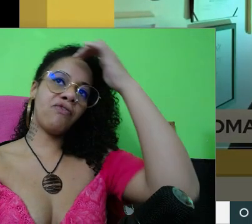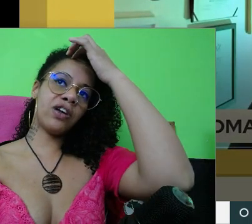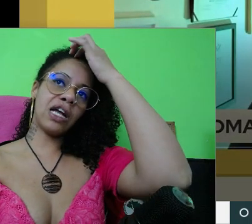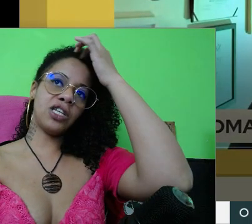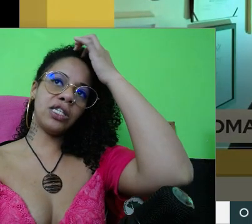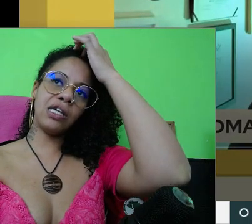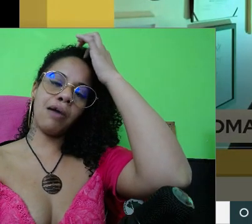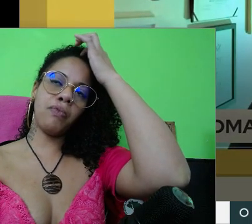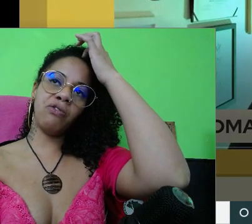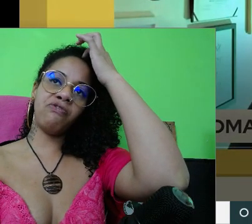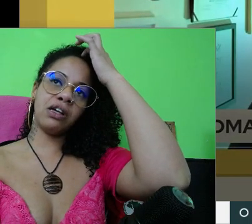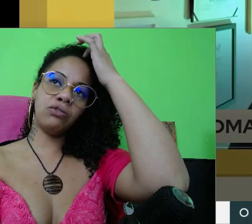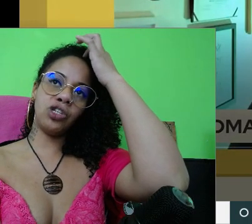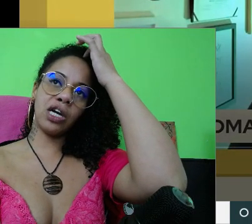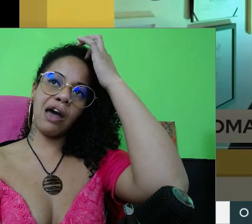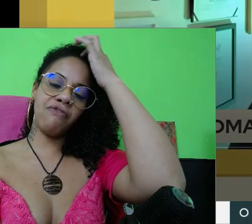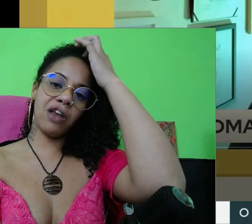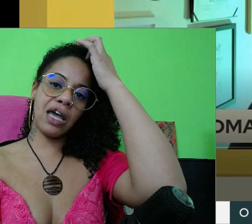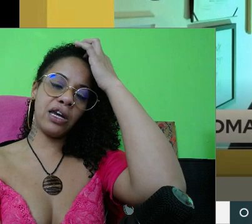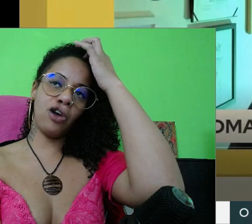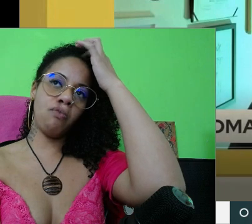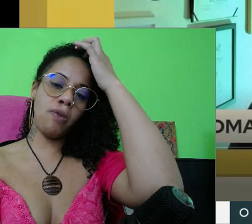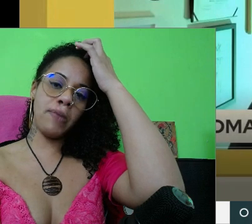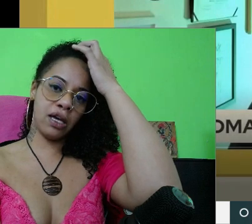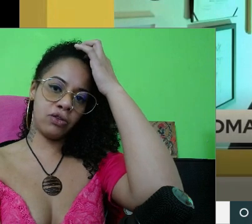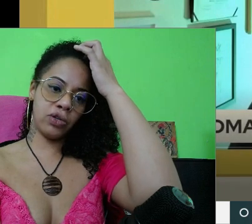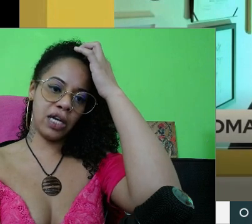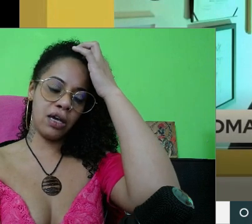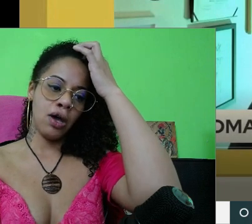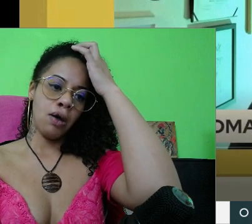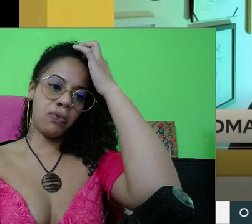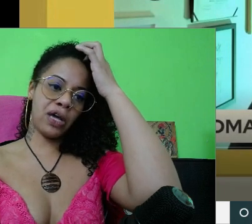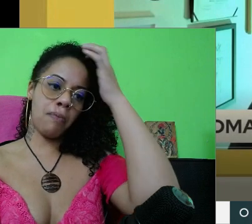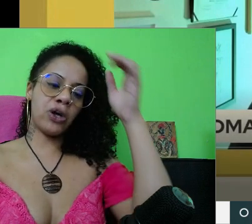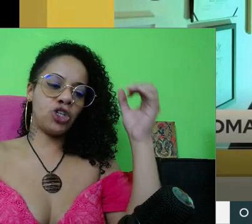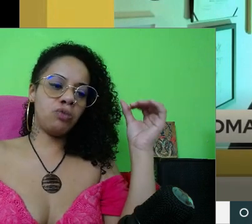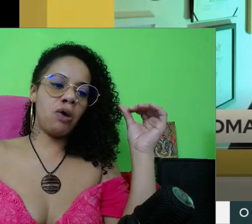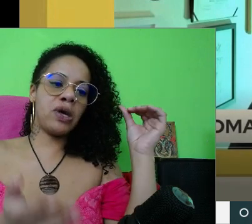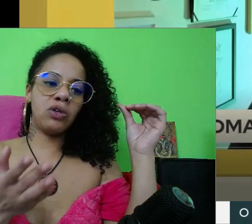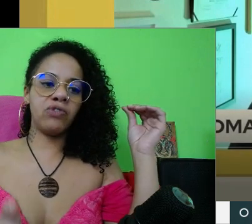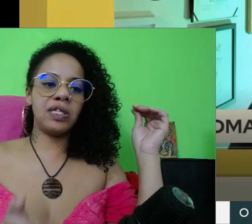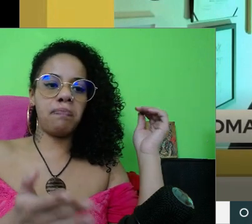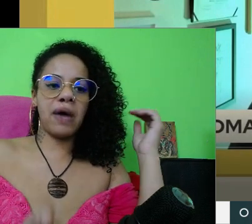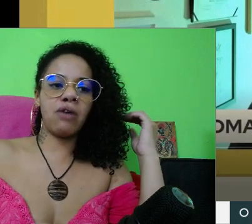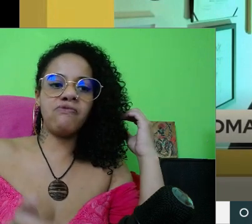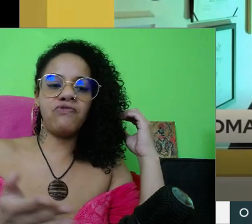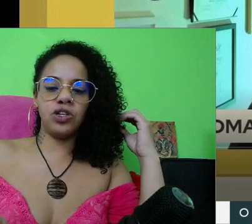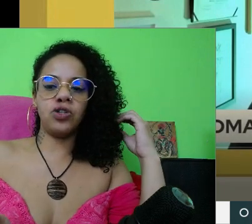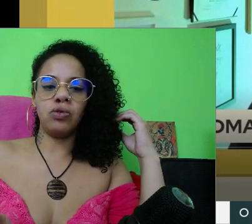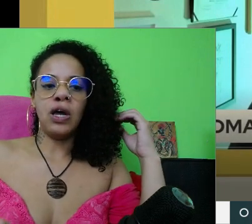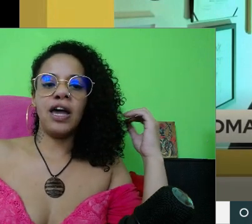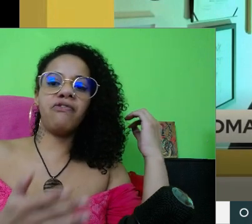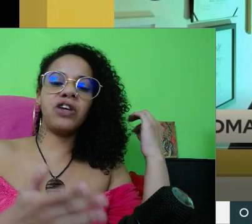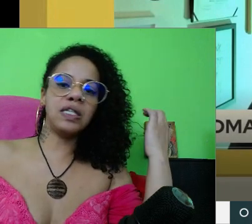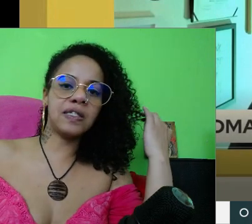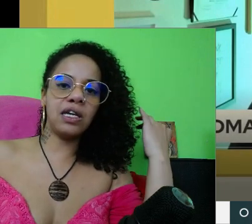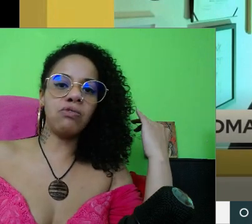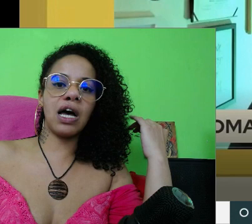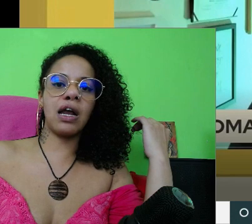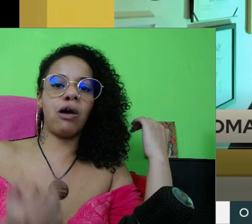na verdade assim é muito fácil chegar e falar em nenhum momento né porque a partir do momento que você pega um vídeo